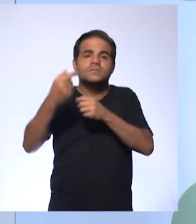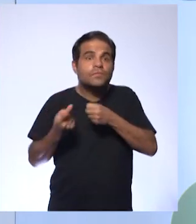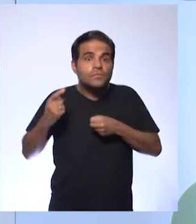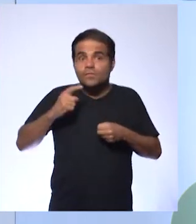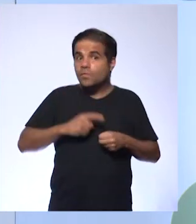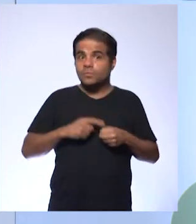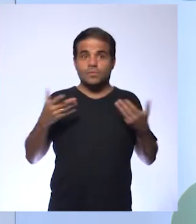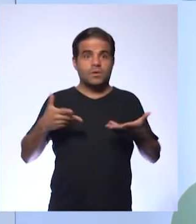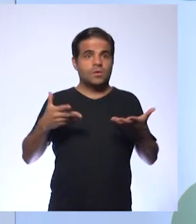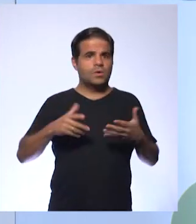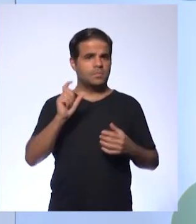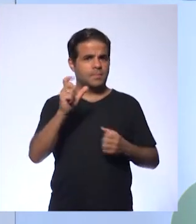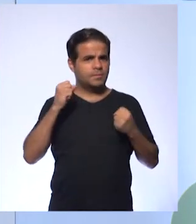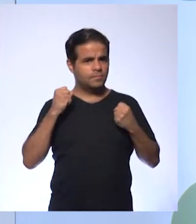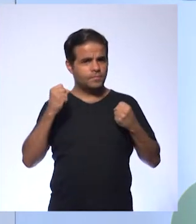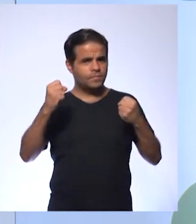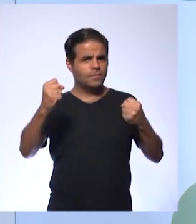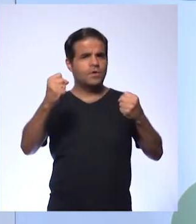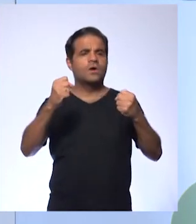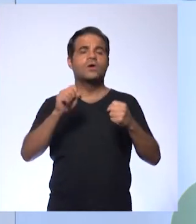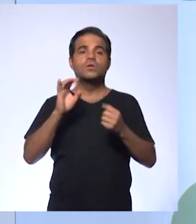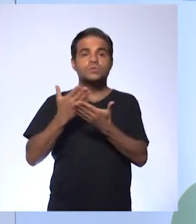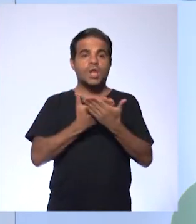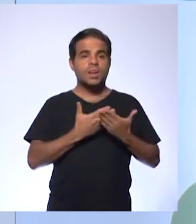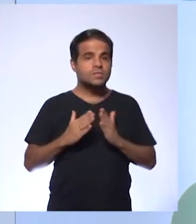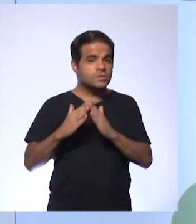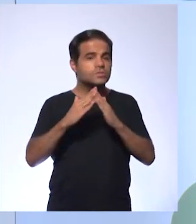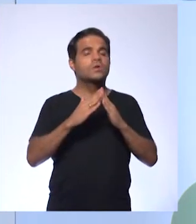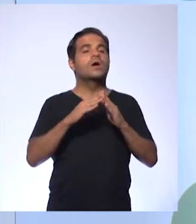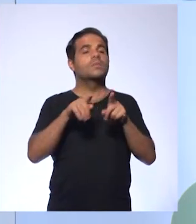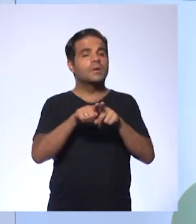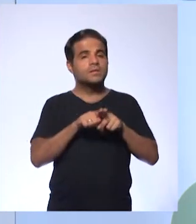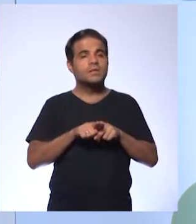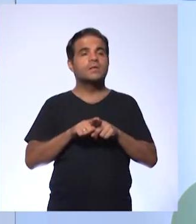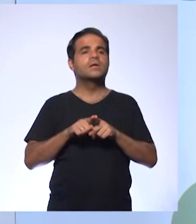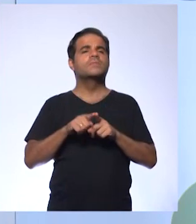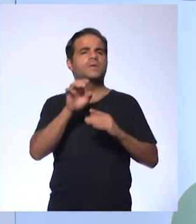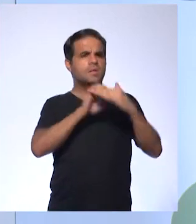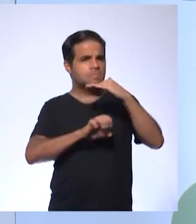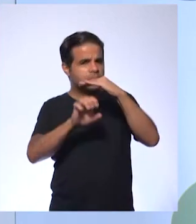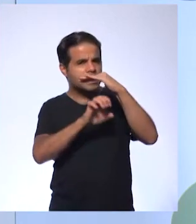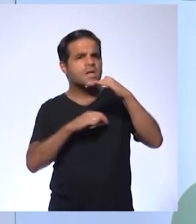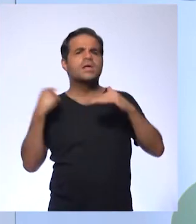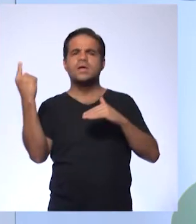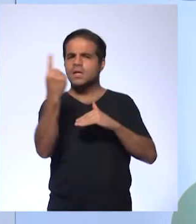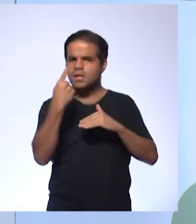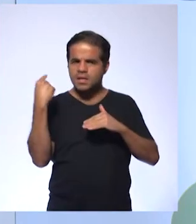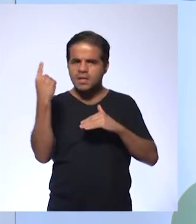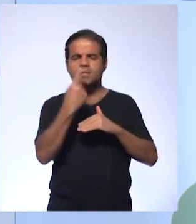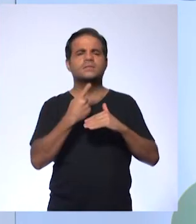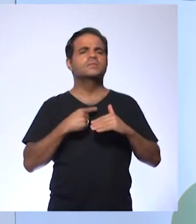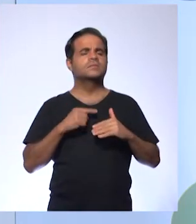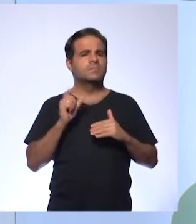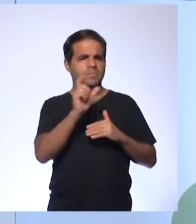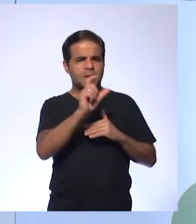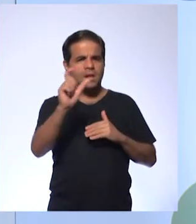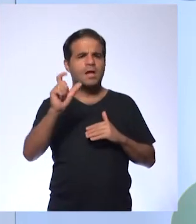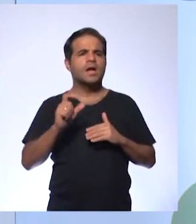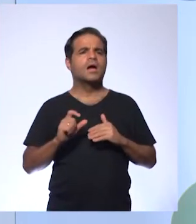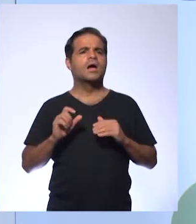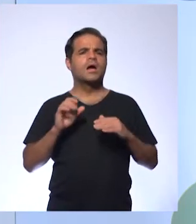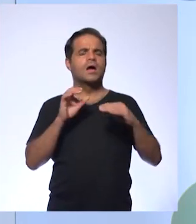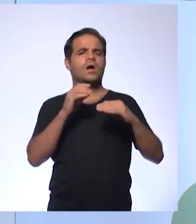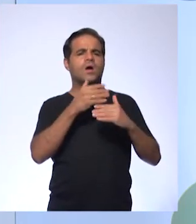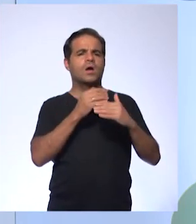toda a força. É uma palavra de ordem, não só nas escolas, mas também nas empresas e em órgãos,